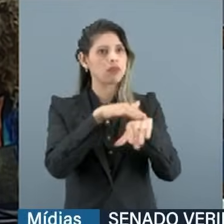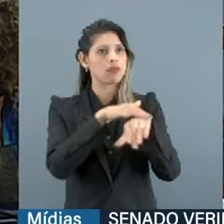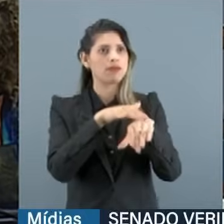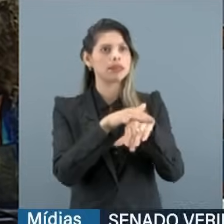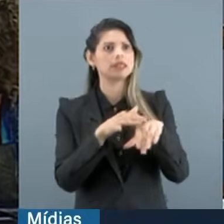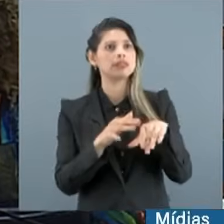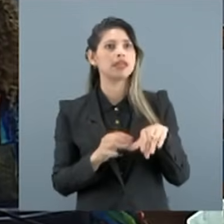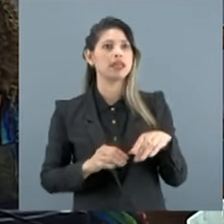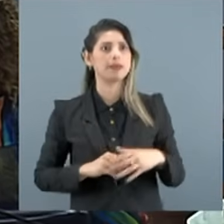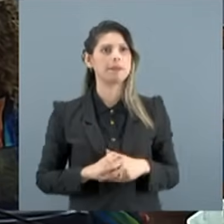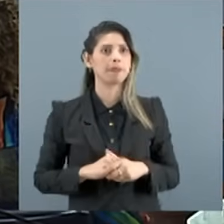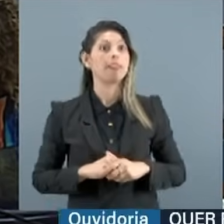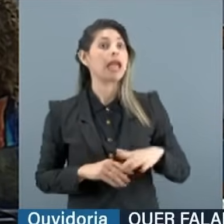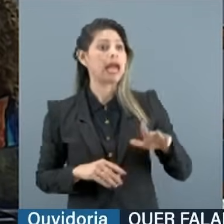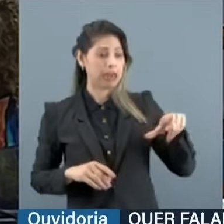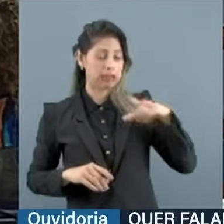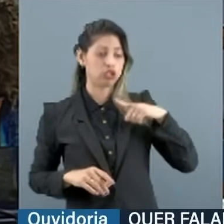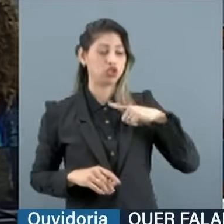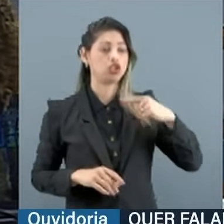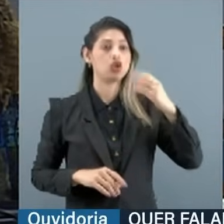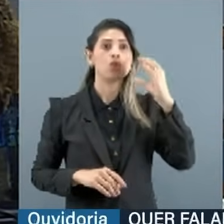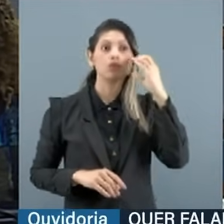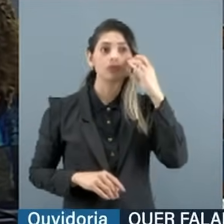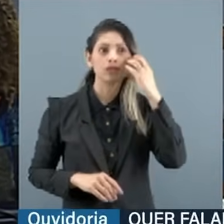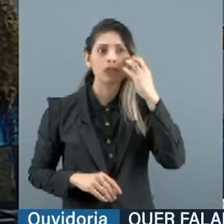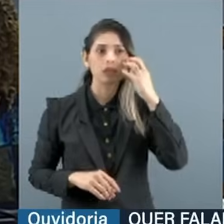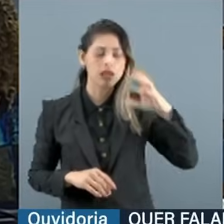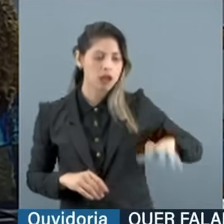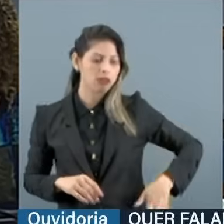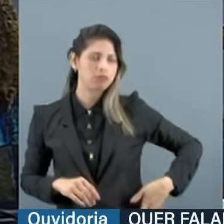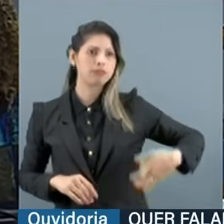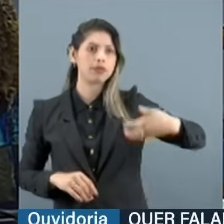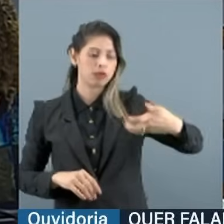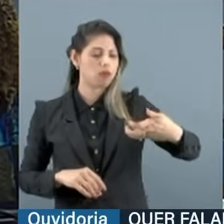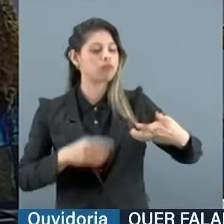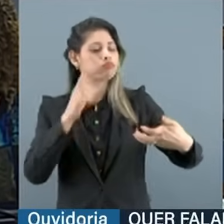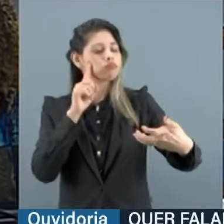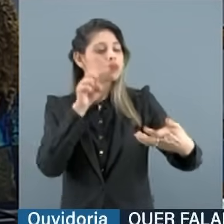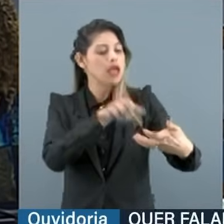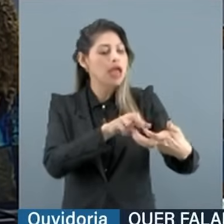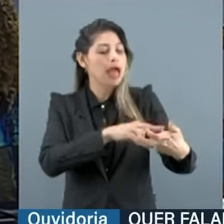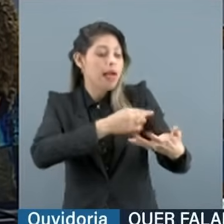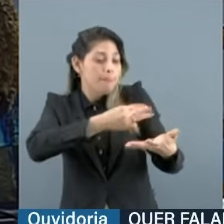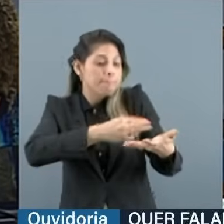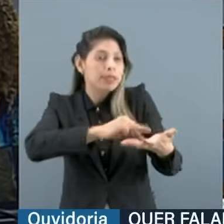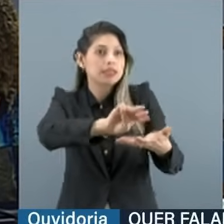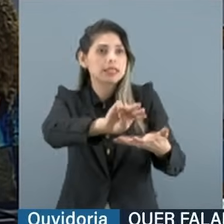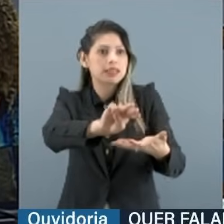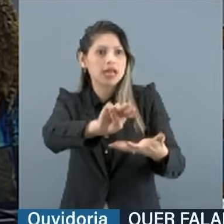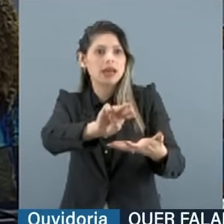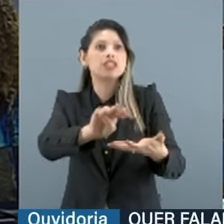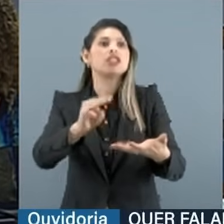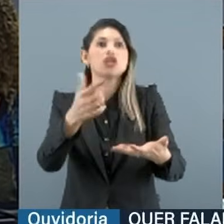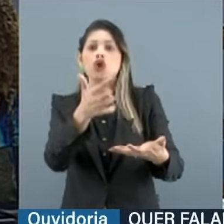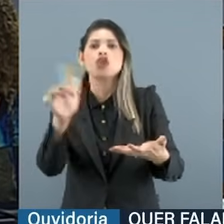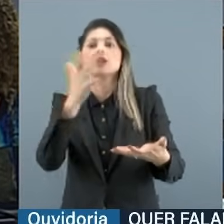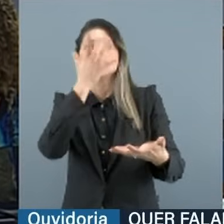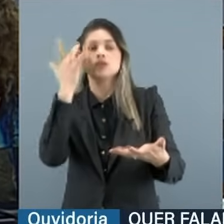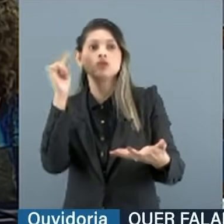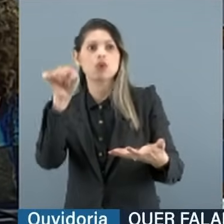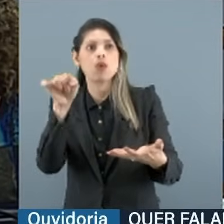ela pegou um celular que estava com ela, e no celular dela ela enviou mensagem a alguém, e o presidente da República entrou em contato